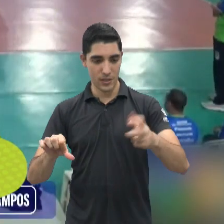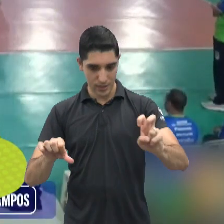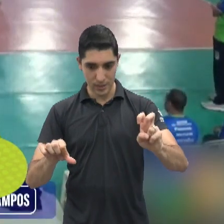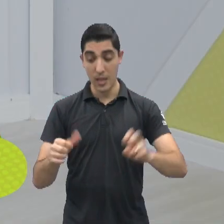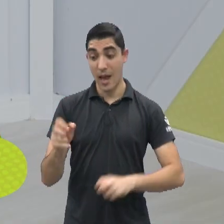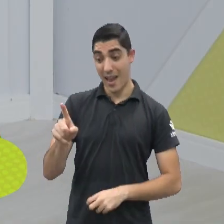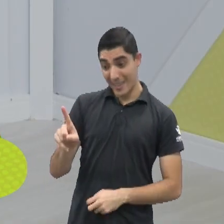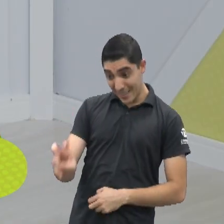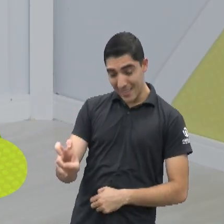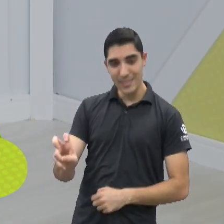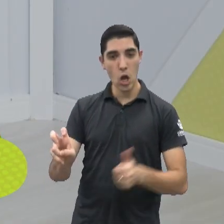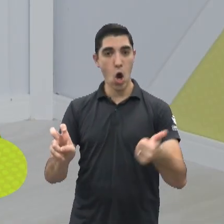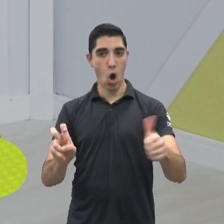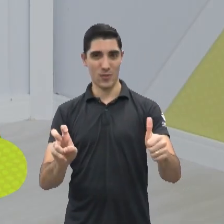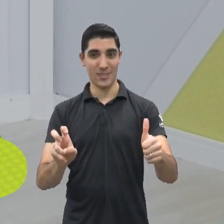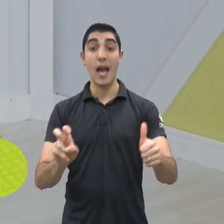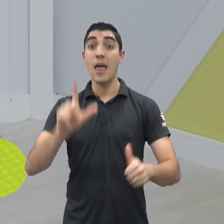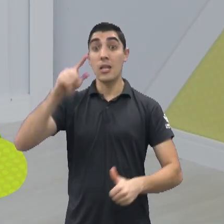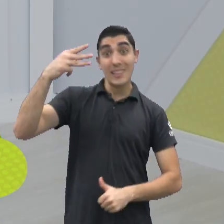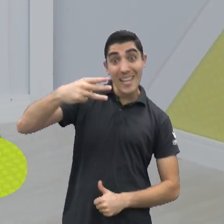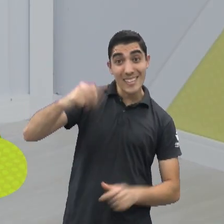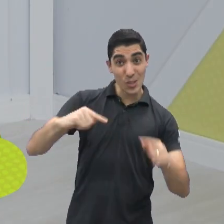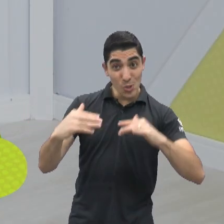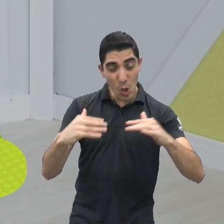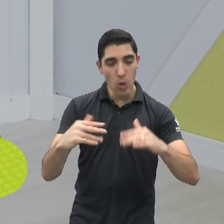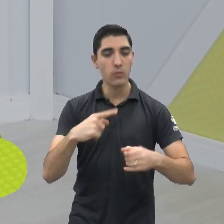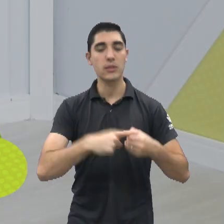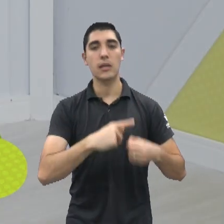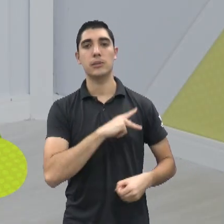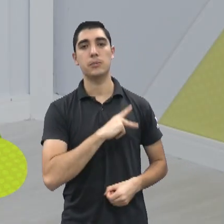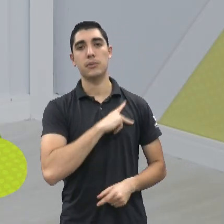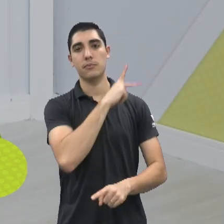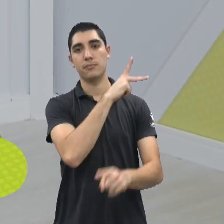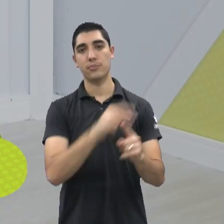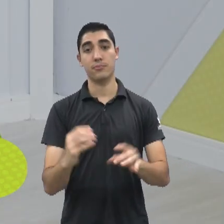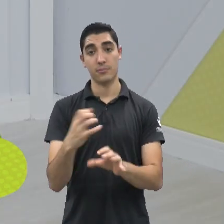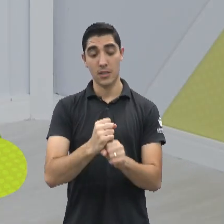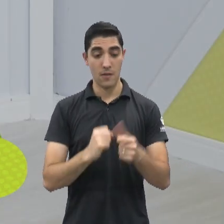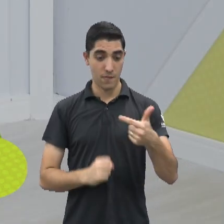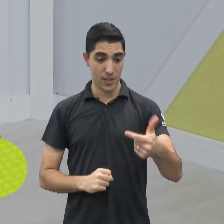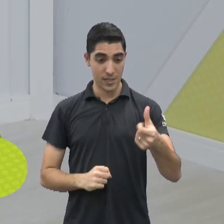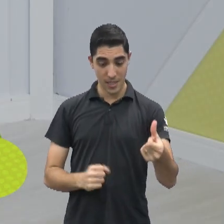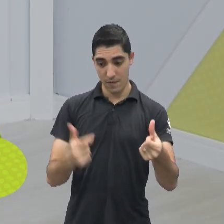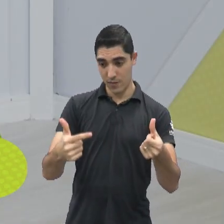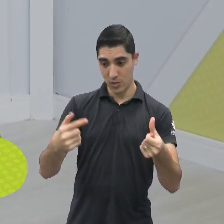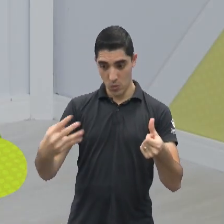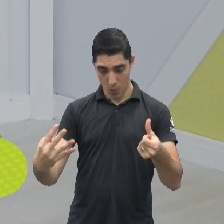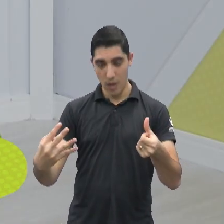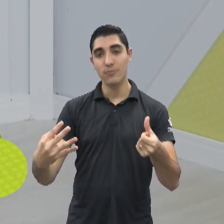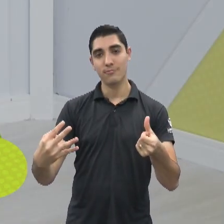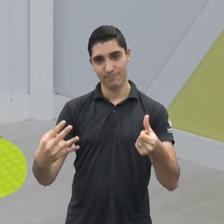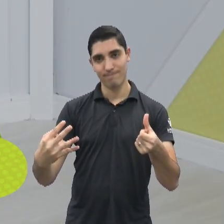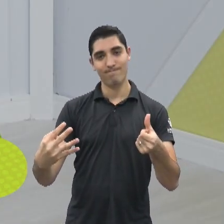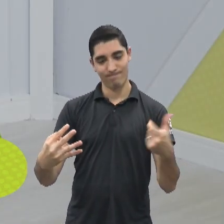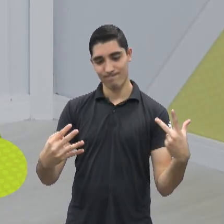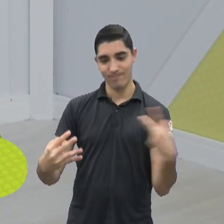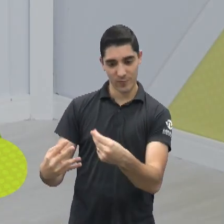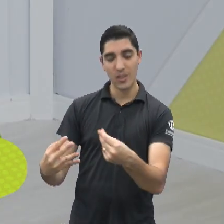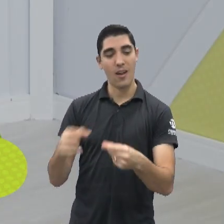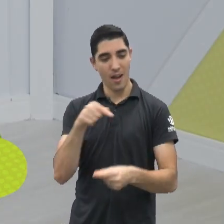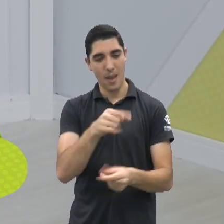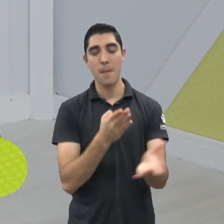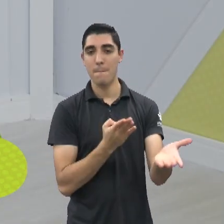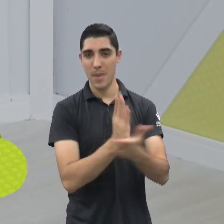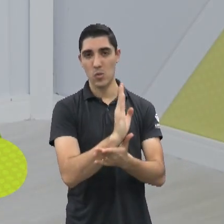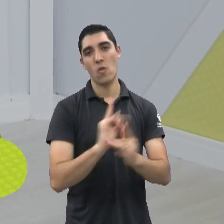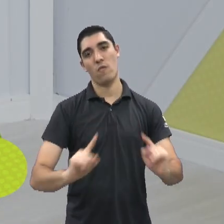15-11. Aí no Golden Set, o Pinda levou a melhor, venceu por 26-24, passou para a final e acabou eliminando o